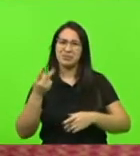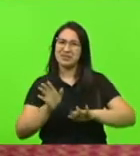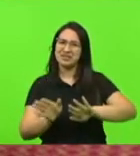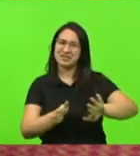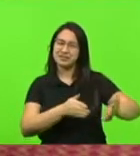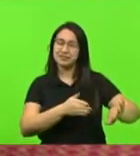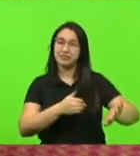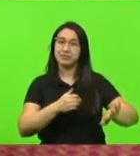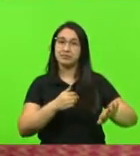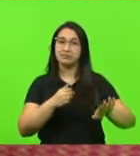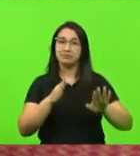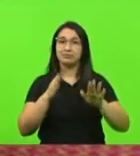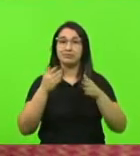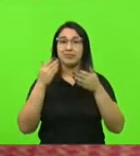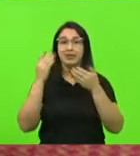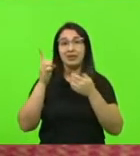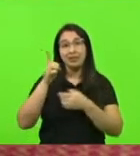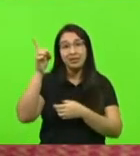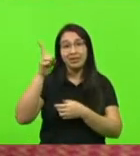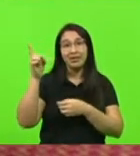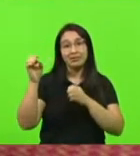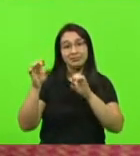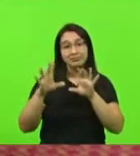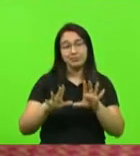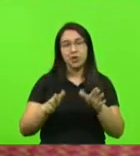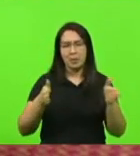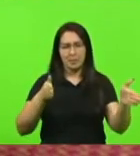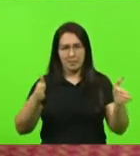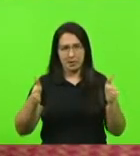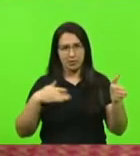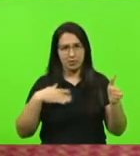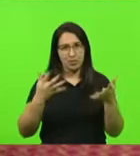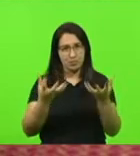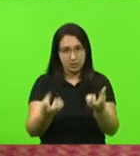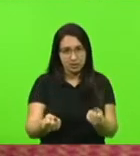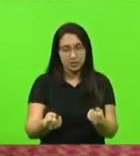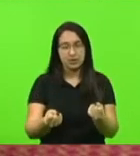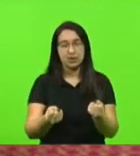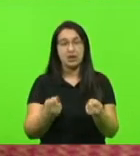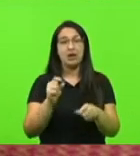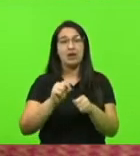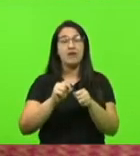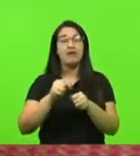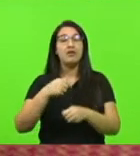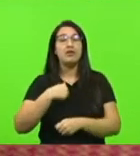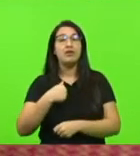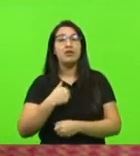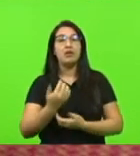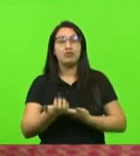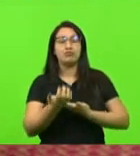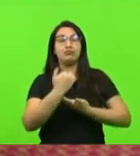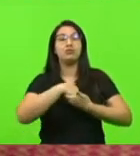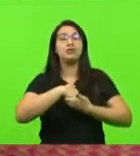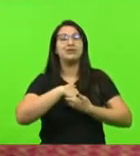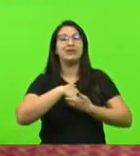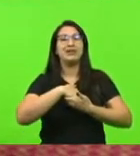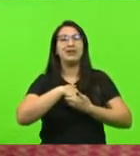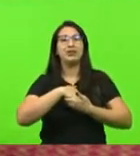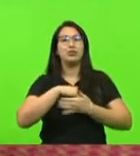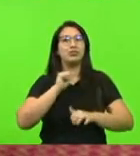nas mãos de Deus. E aquele período que eu assumi fez, me renasceu aí, que hoje nós estamos